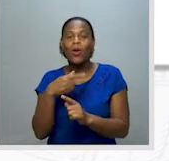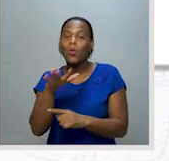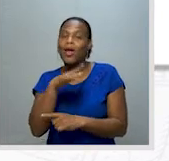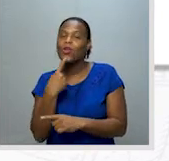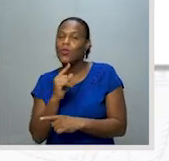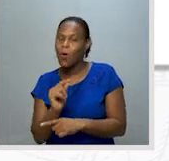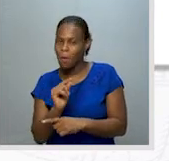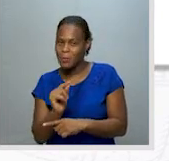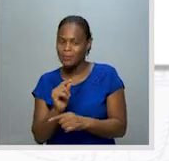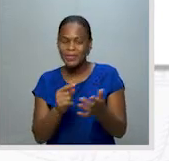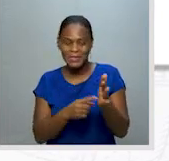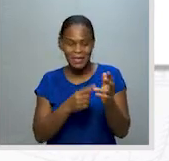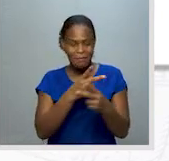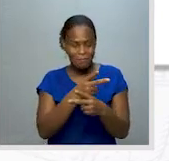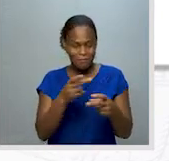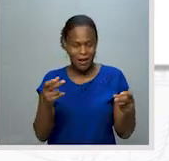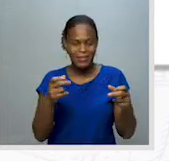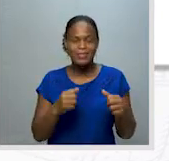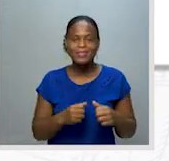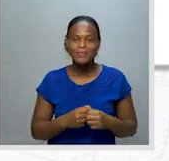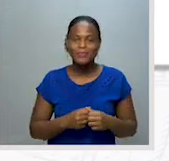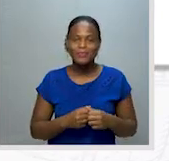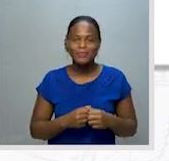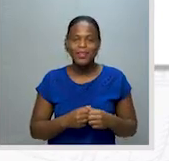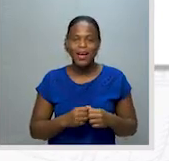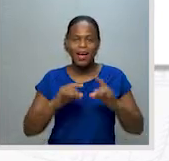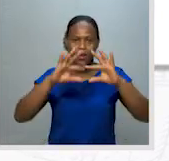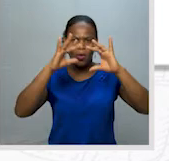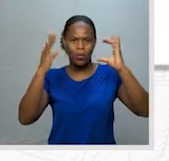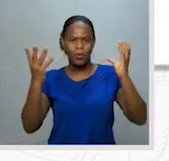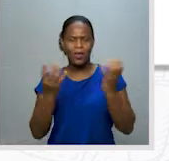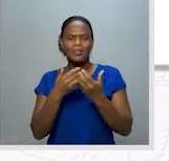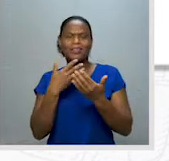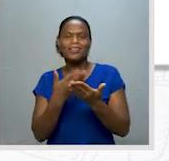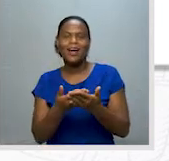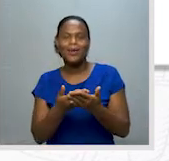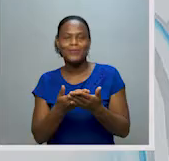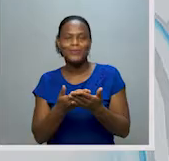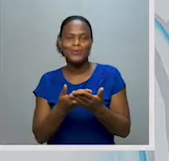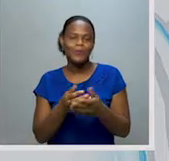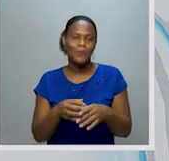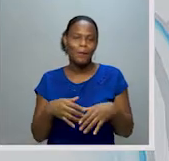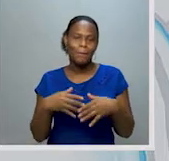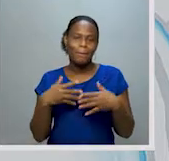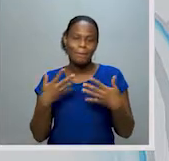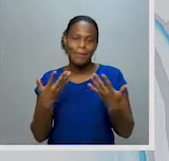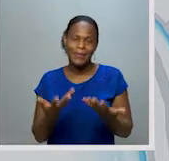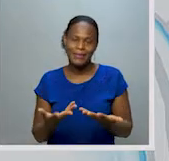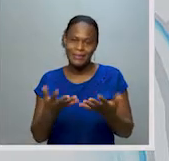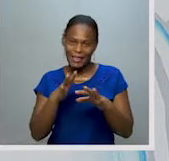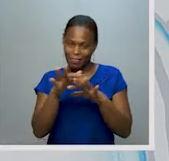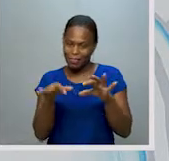nome. Assim, eu tenho exemplo numa frase no quadro. A natureza oferece-nos o presente. Já devem